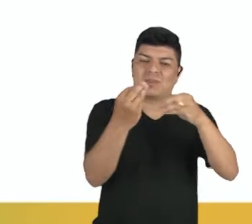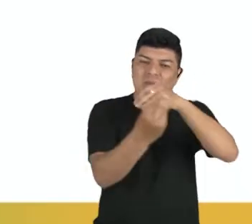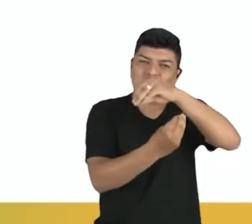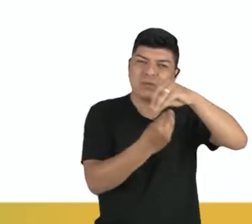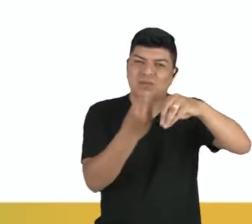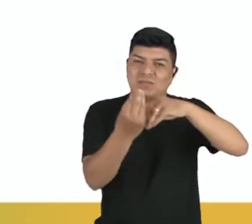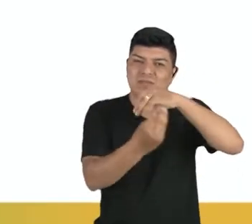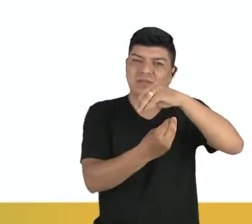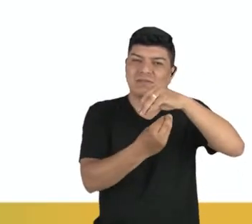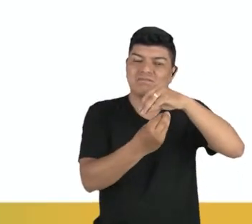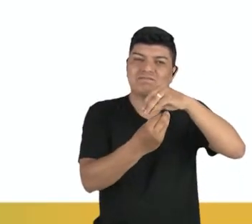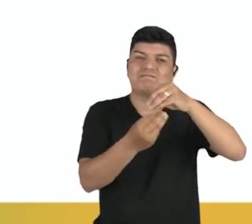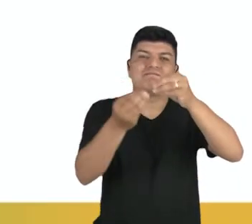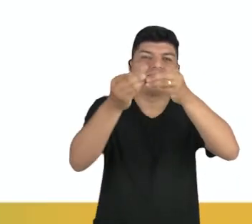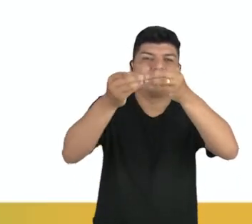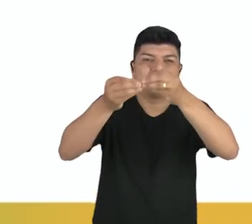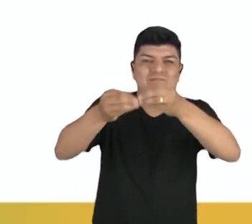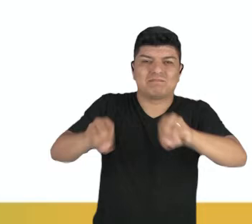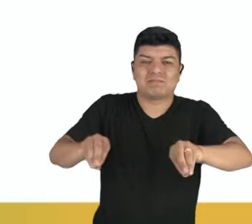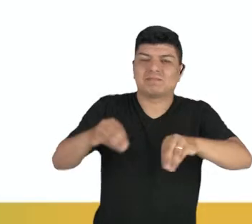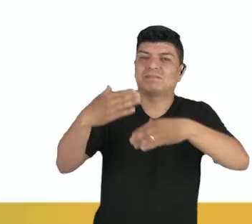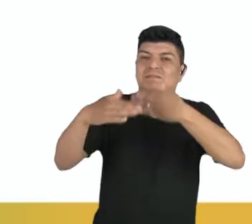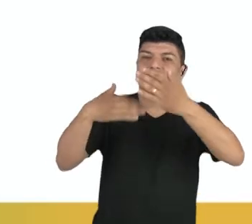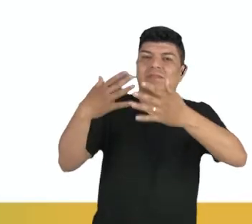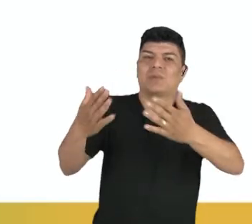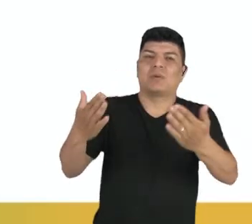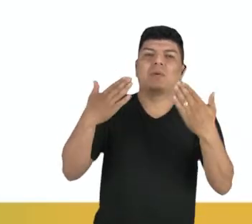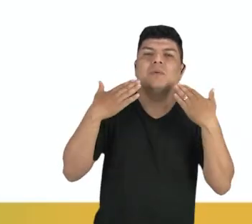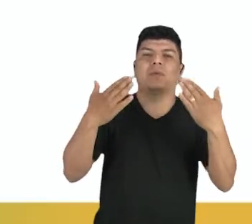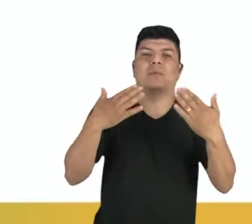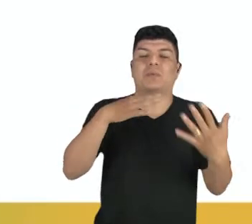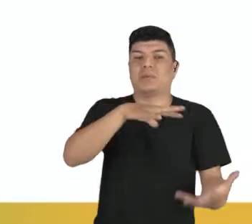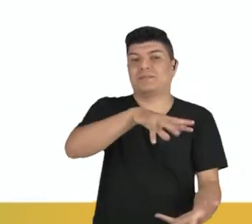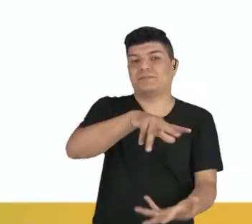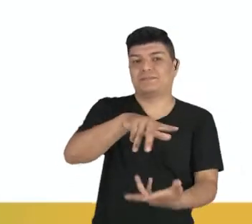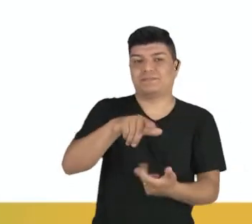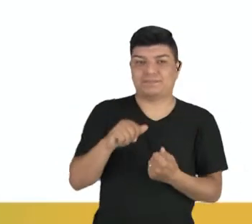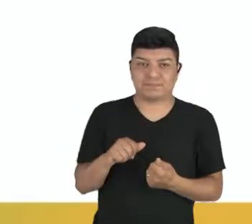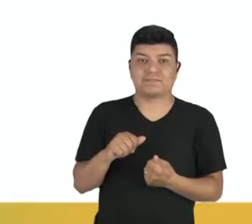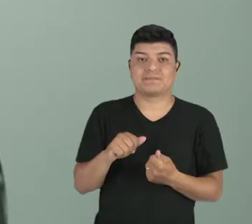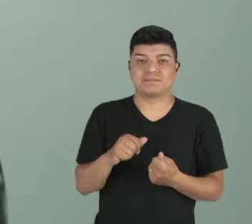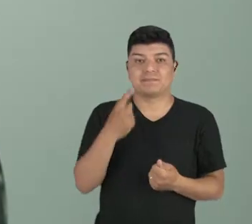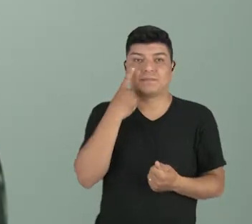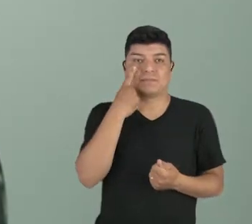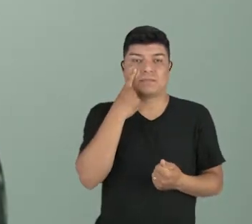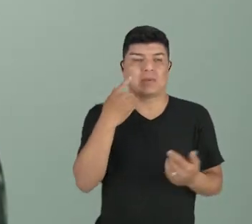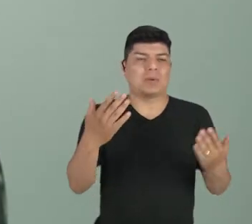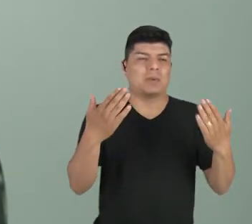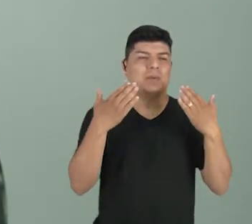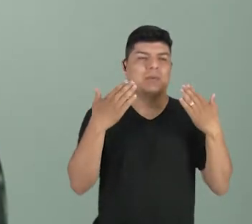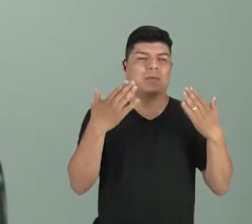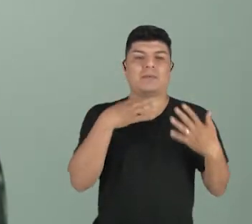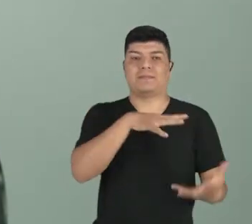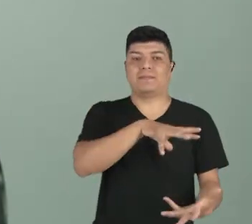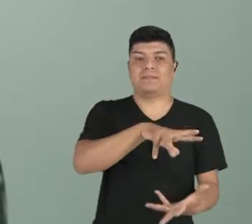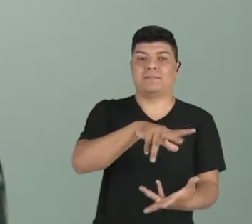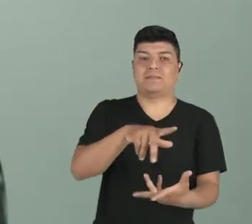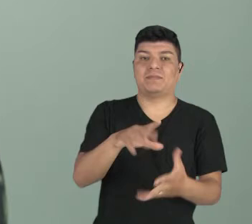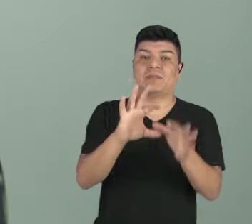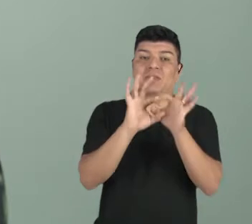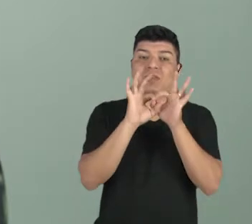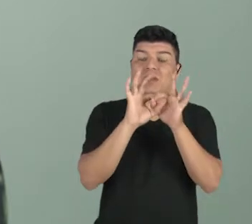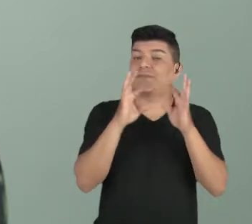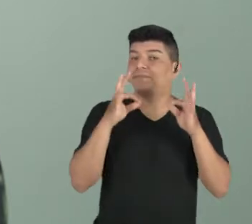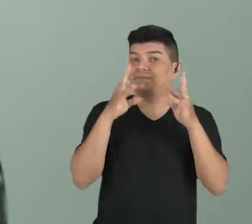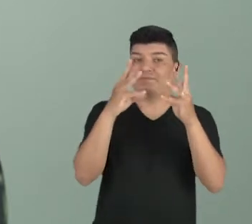junto afeta mais ainda o processo de aquecimento global. Então, quando a gente ouve falar aquecimento global, o que é? Então, é a junção